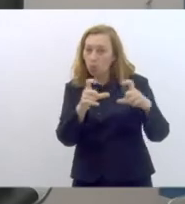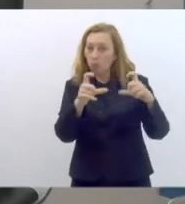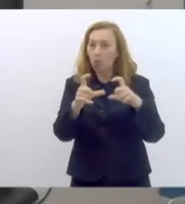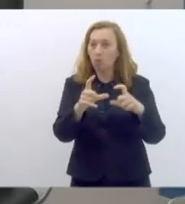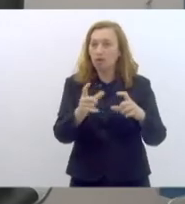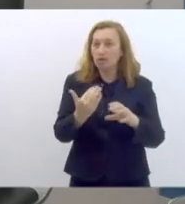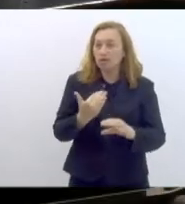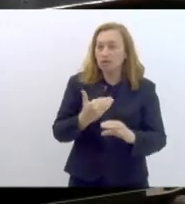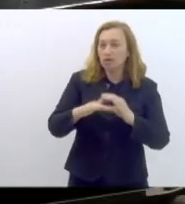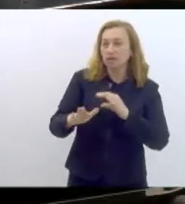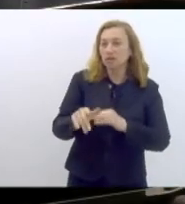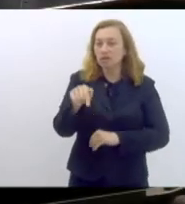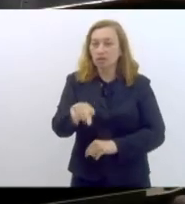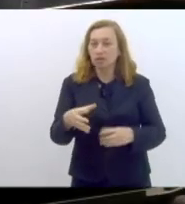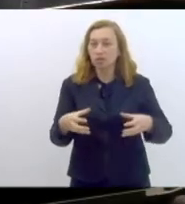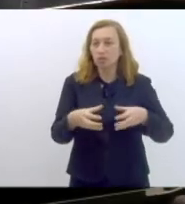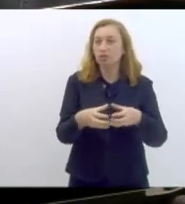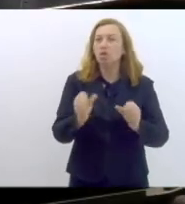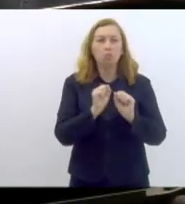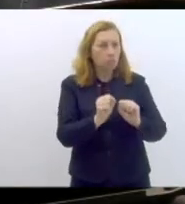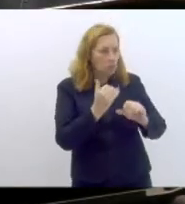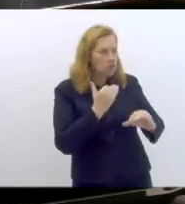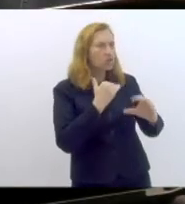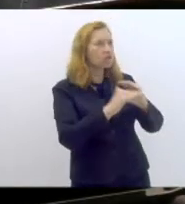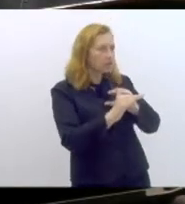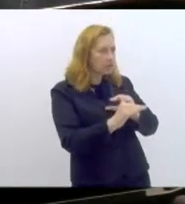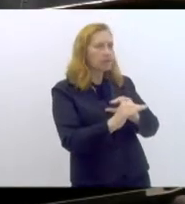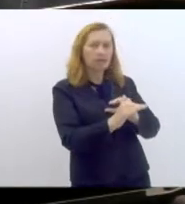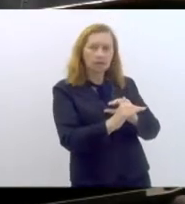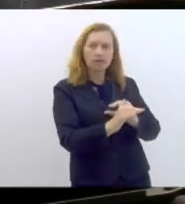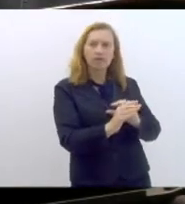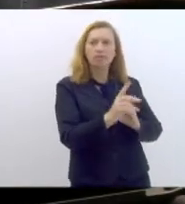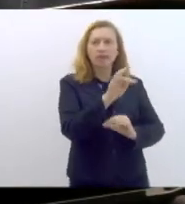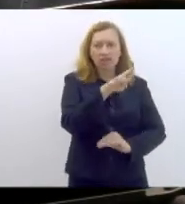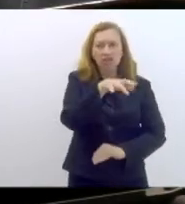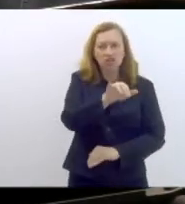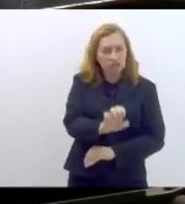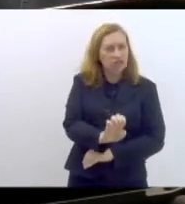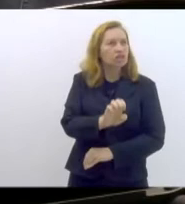adiciona aqui. Né? Não, perfeito. Eu posso até encaminhar para a Cristiane